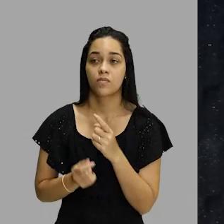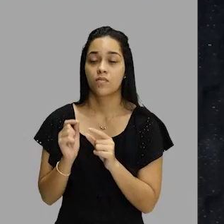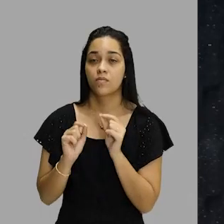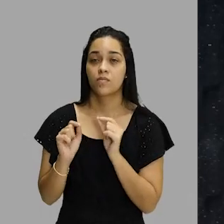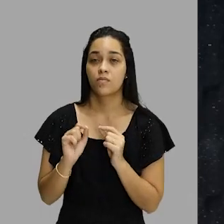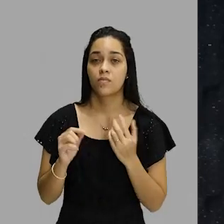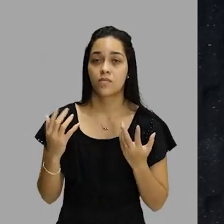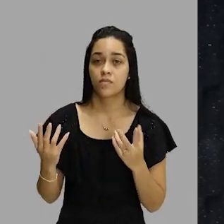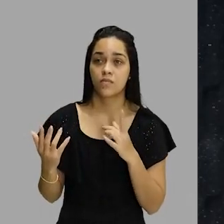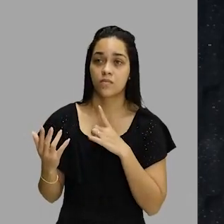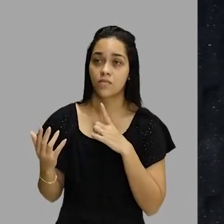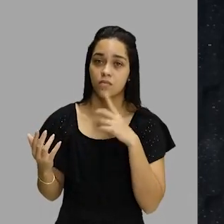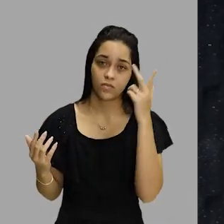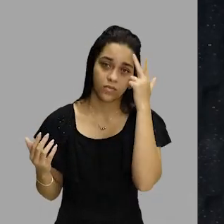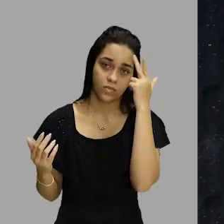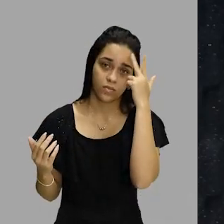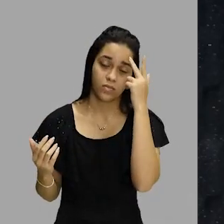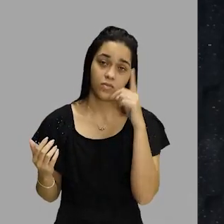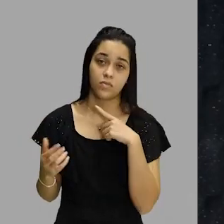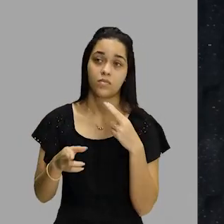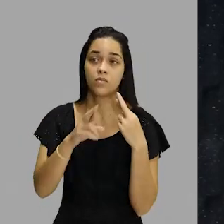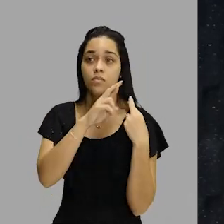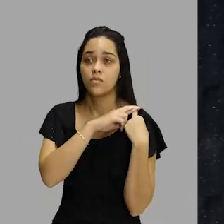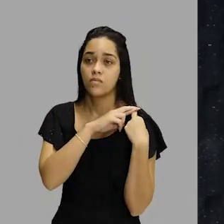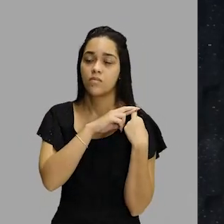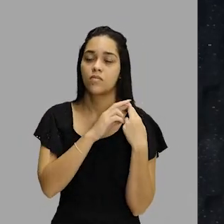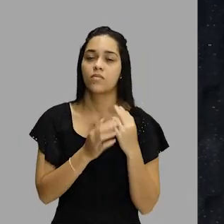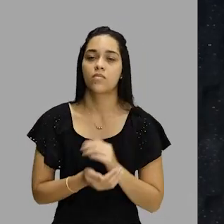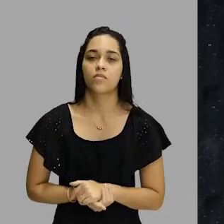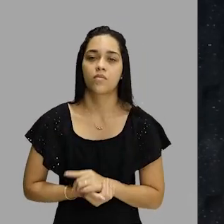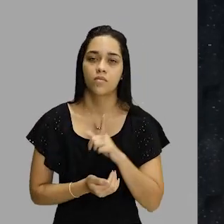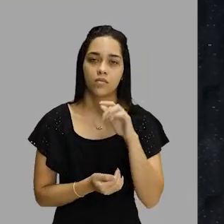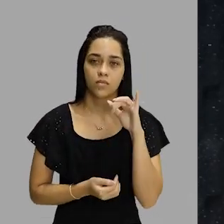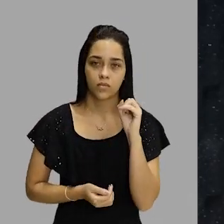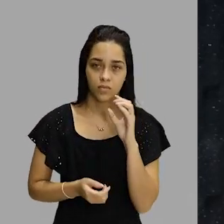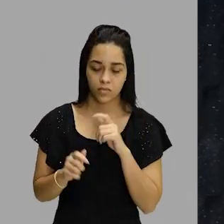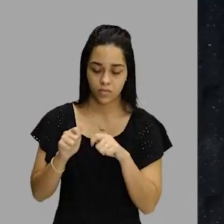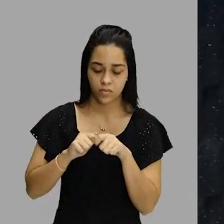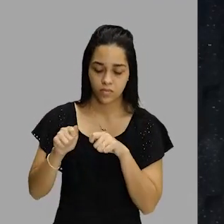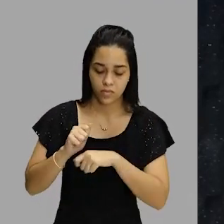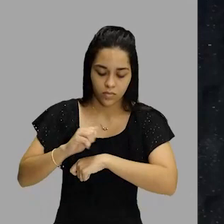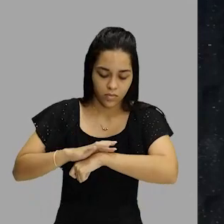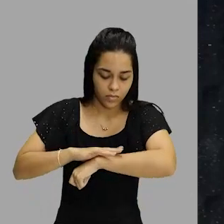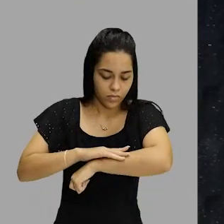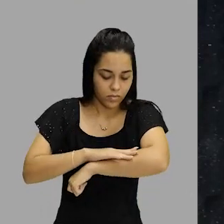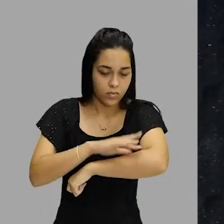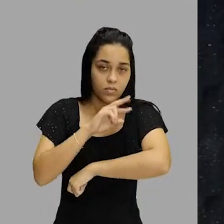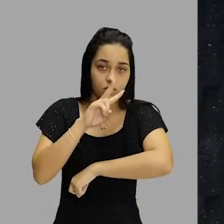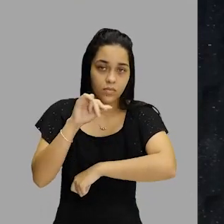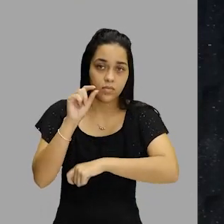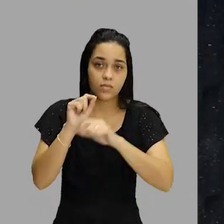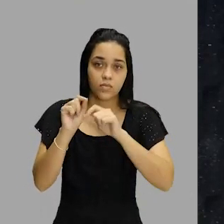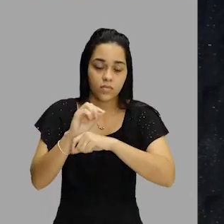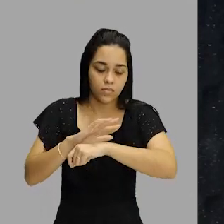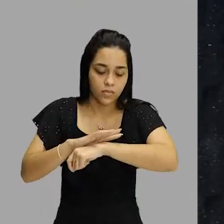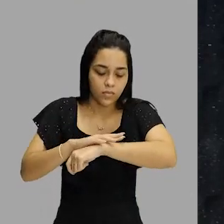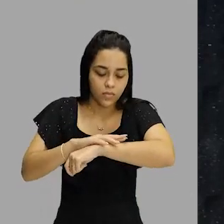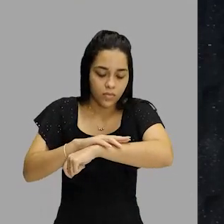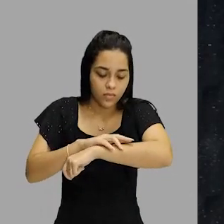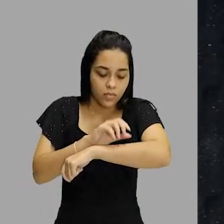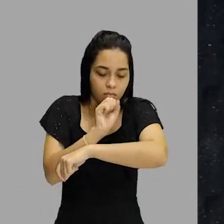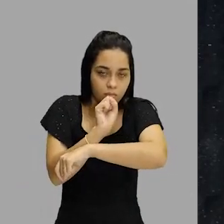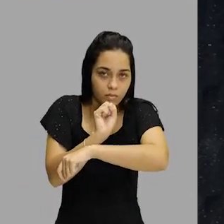organismo, ele naturalmente tem essa função ali, ó, o músculo liso que controla esses vasos sanguíneos, ele vai contrair um